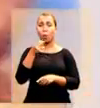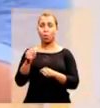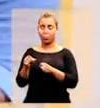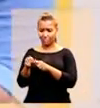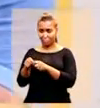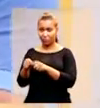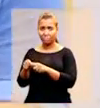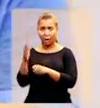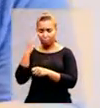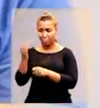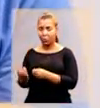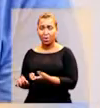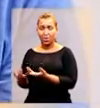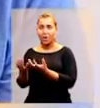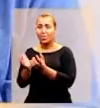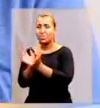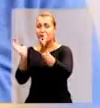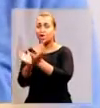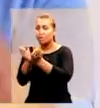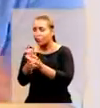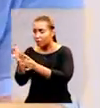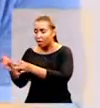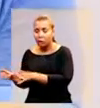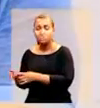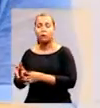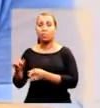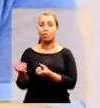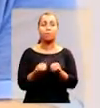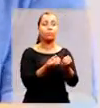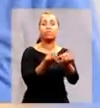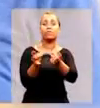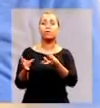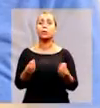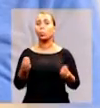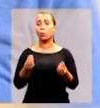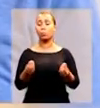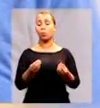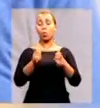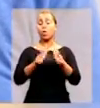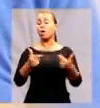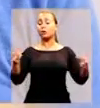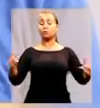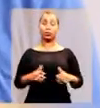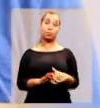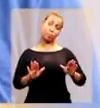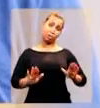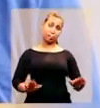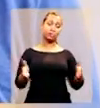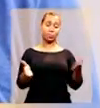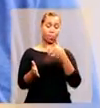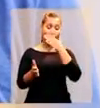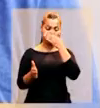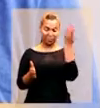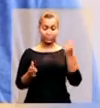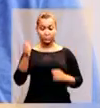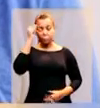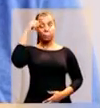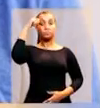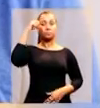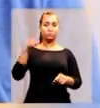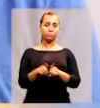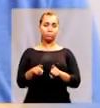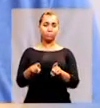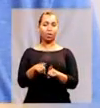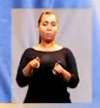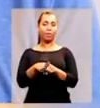também não tenho lugar para ele vender a verdura dele, entendeu? Ou ele passa pelo sistema industrial ou não tem jeito. Não tem espaço. Agora, a cultura e a